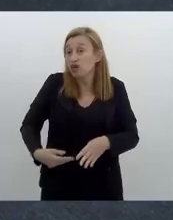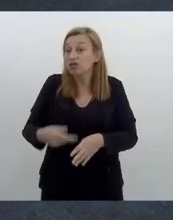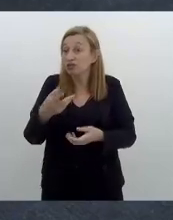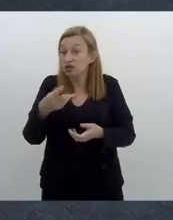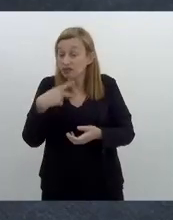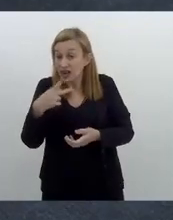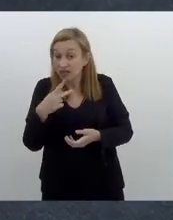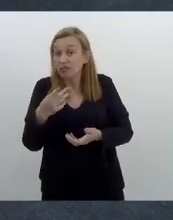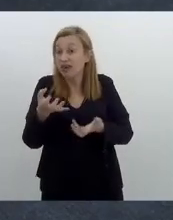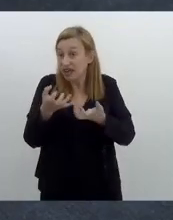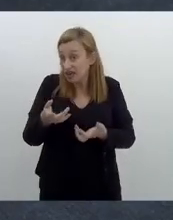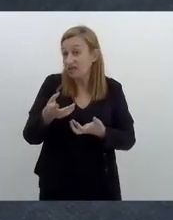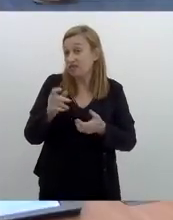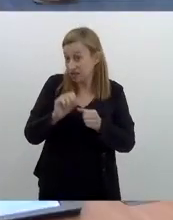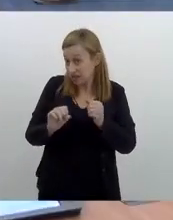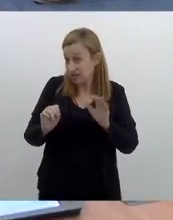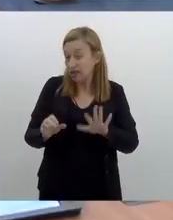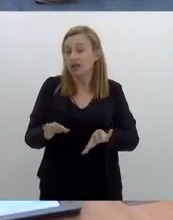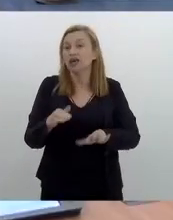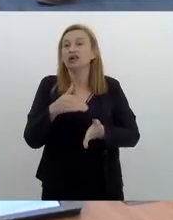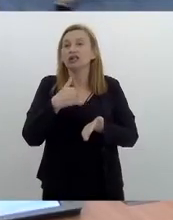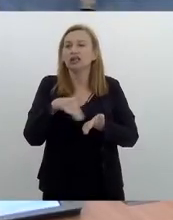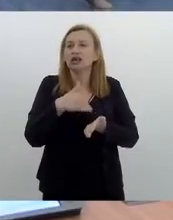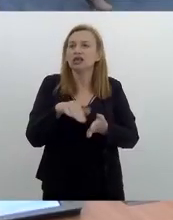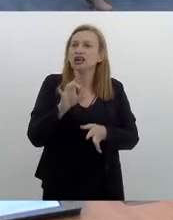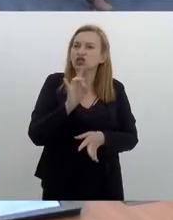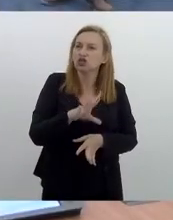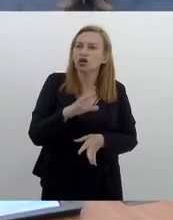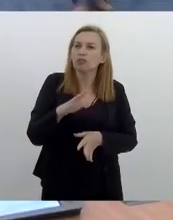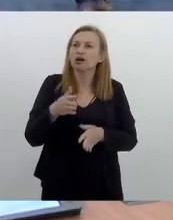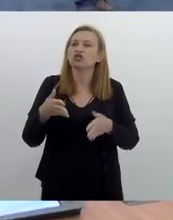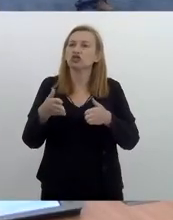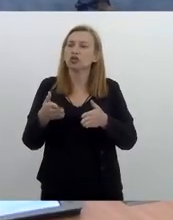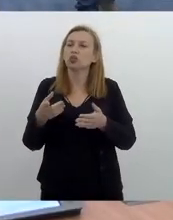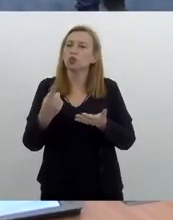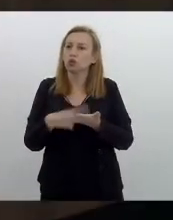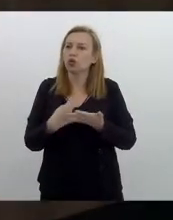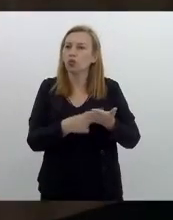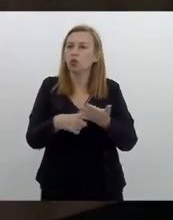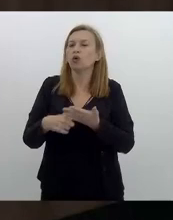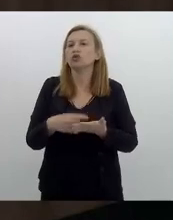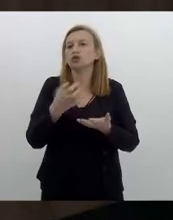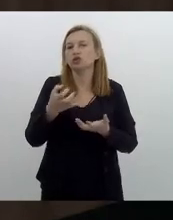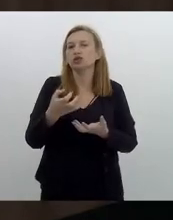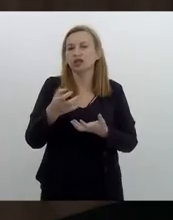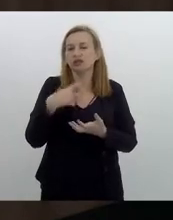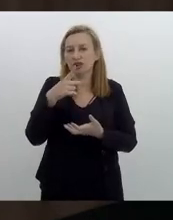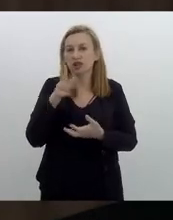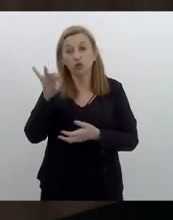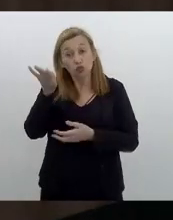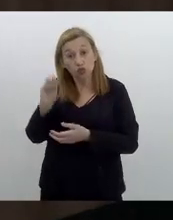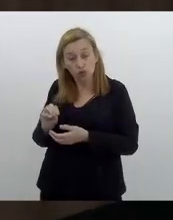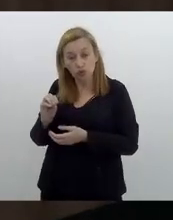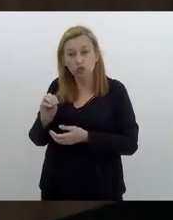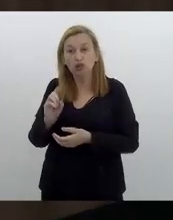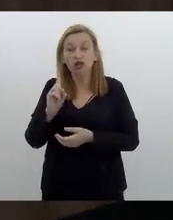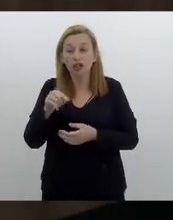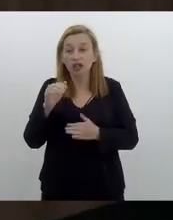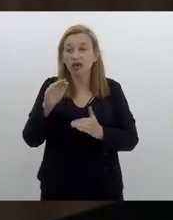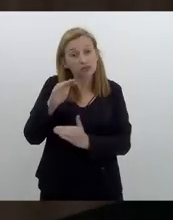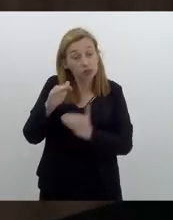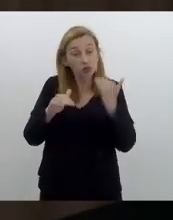exigência Do regime De operação fiscal Secretário Só para a gente ver Se consegue chegar A um acordo E nós estamos Falando de um fundo Que é